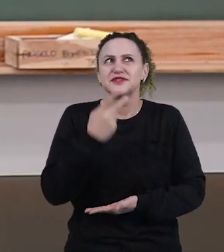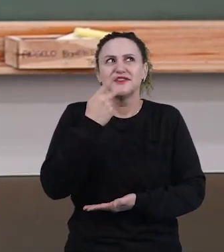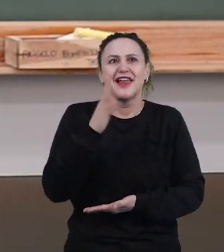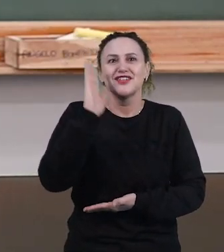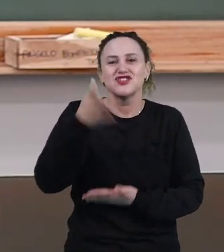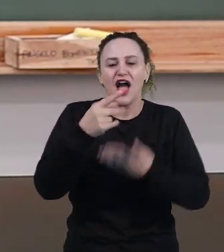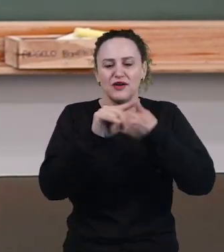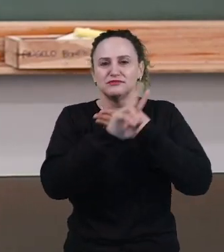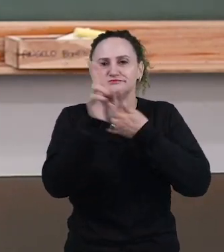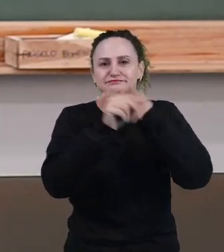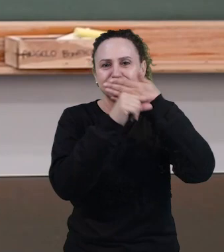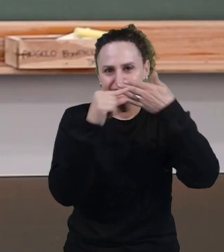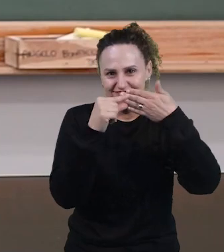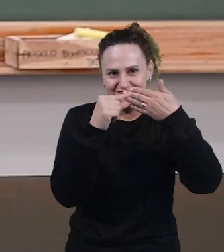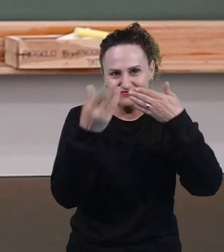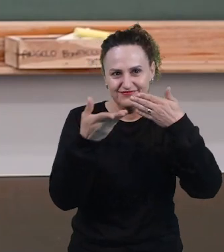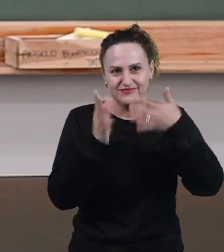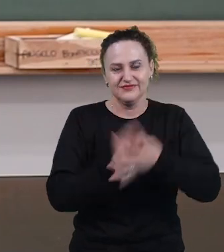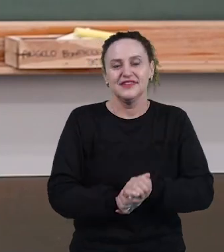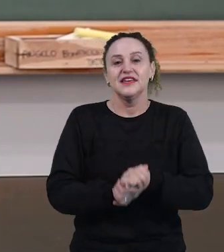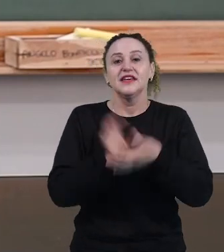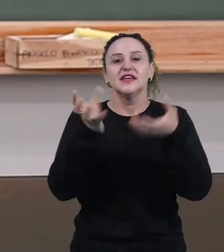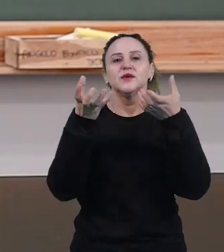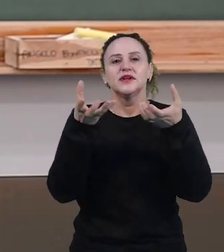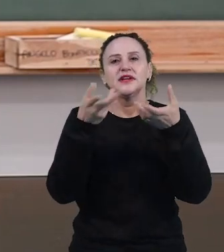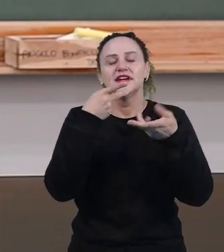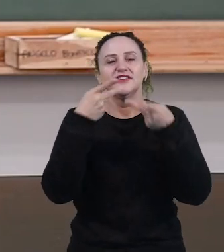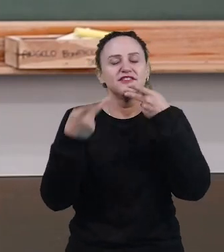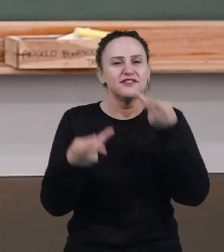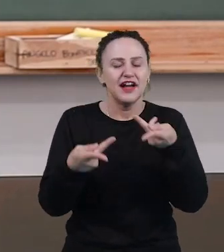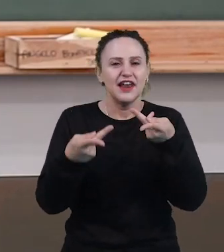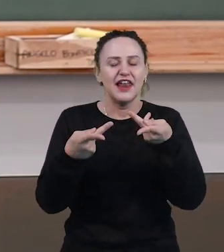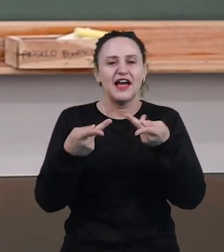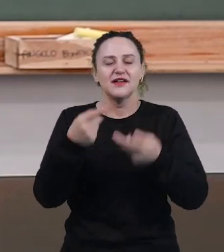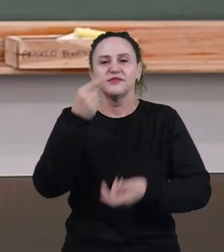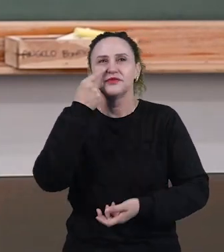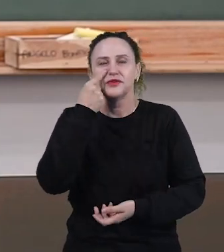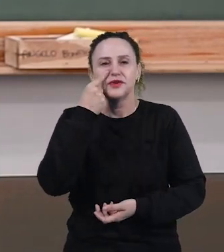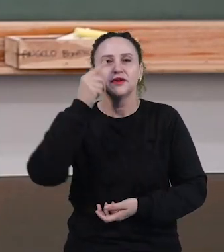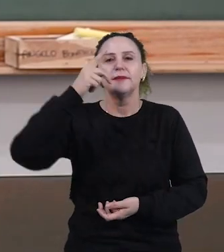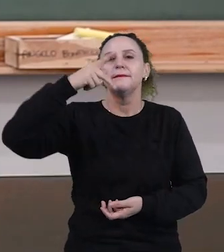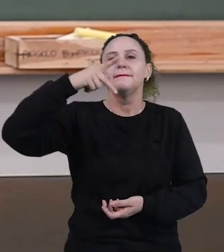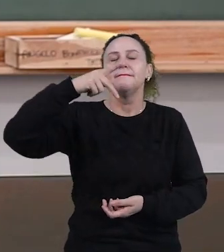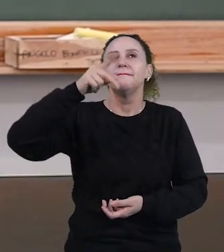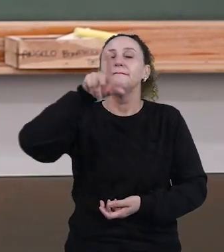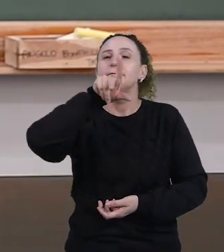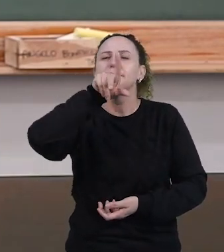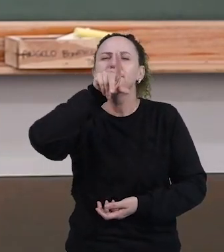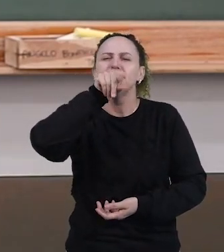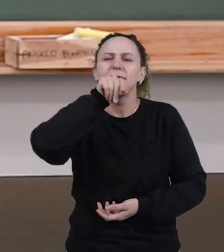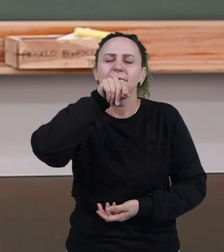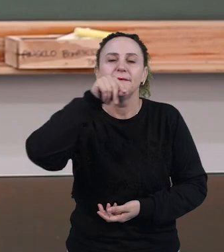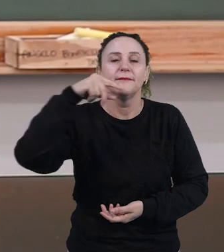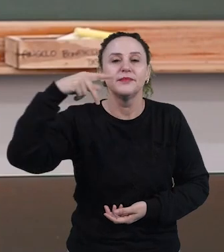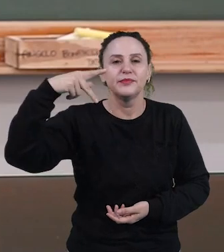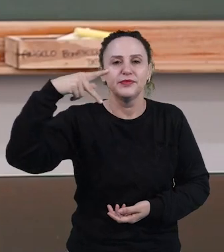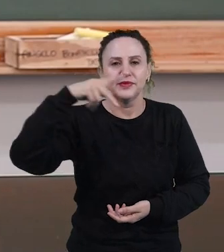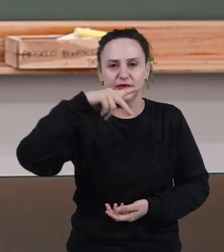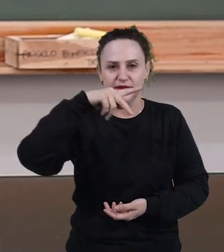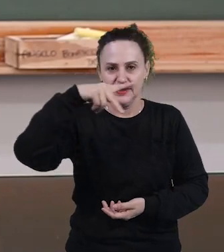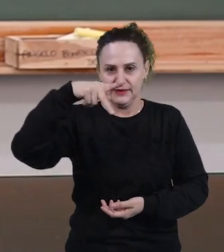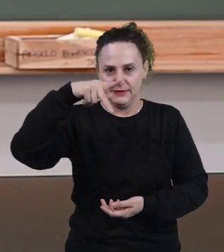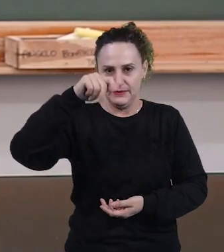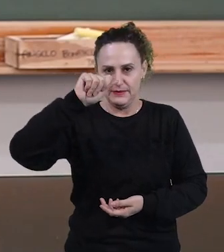eu queria falar de um pardal albino hoje. Vocês já ouviram um pardal albino? Depois vai aparecer aí um pardal albino